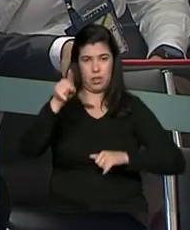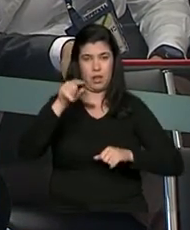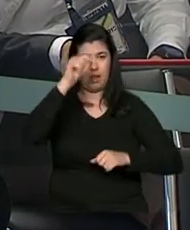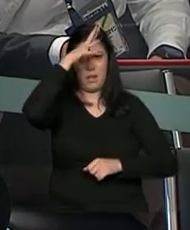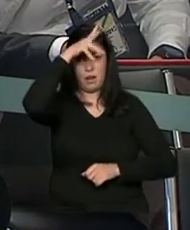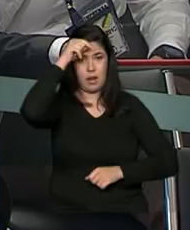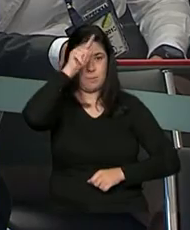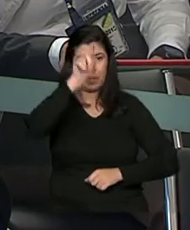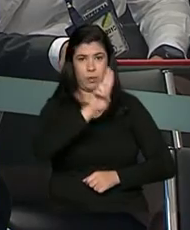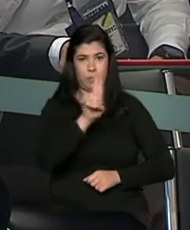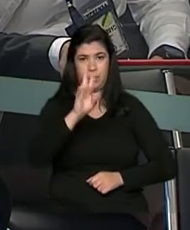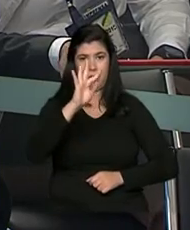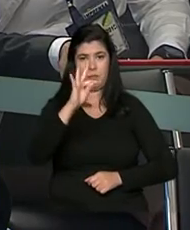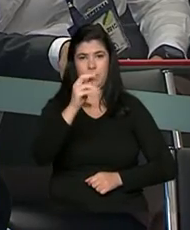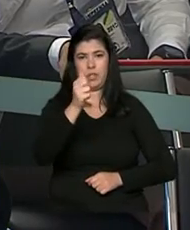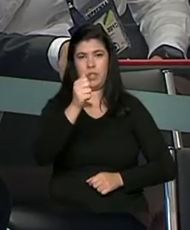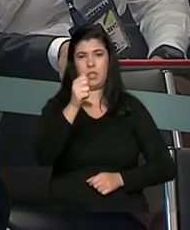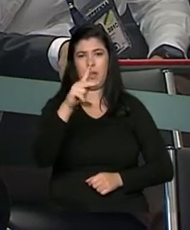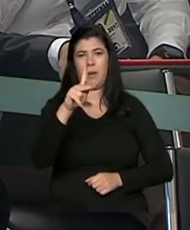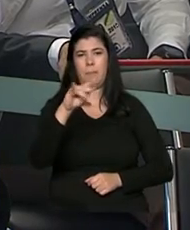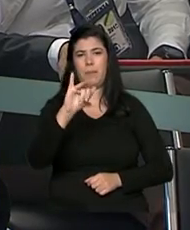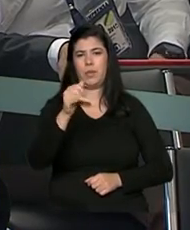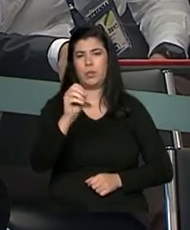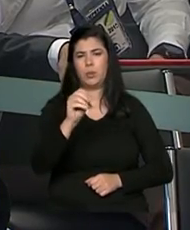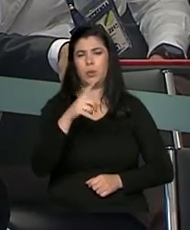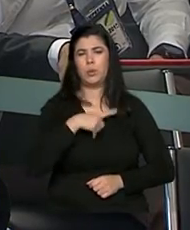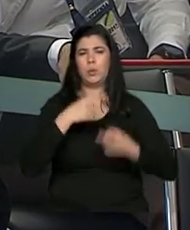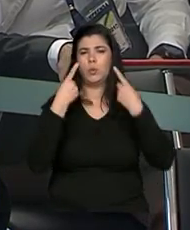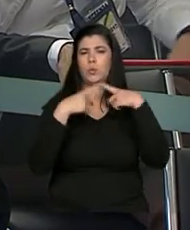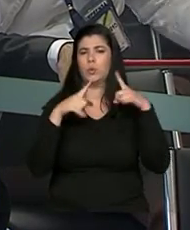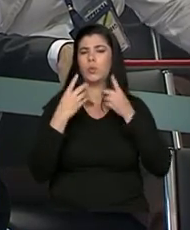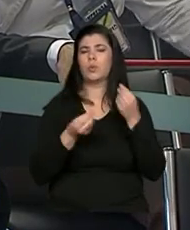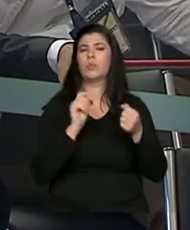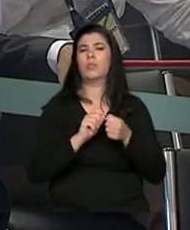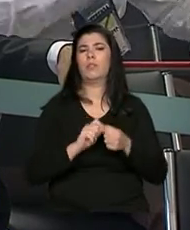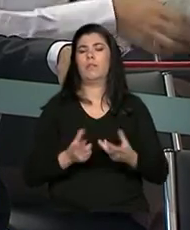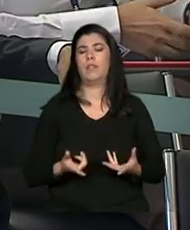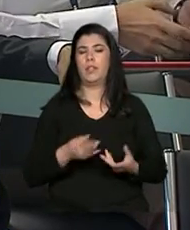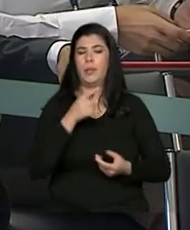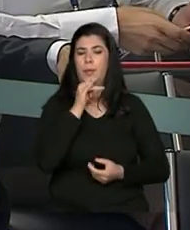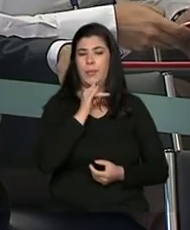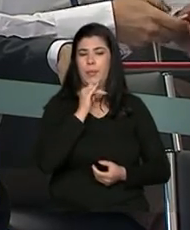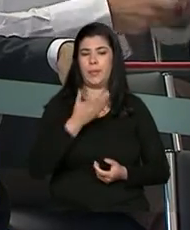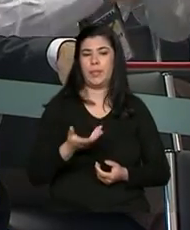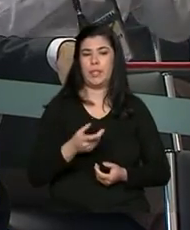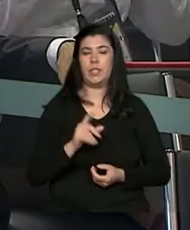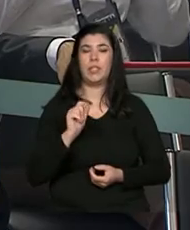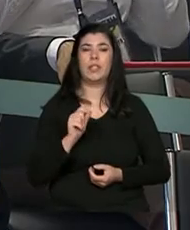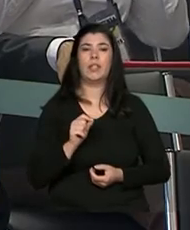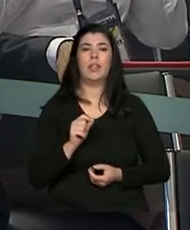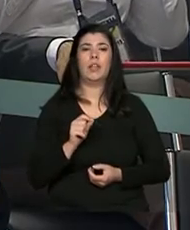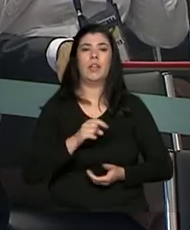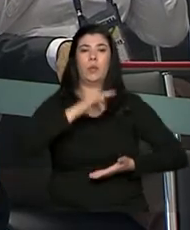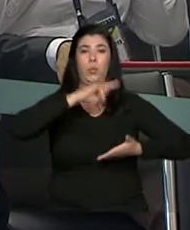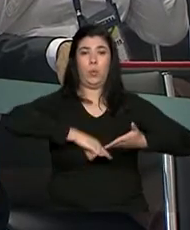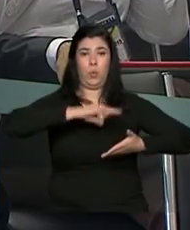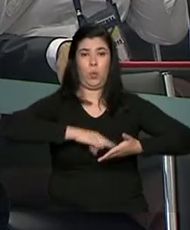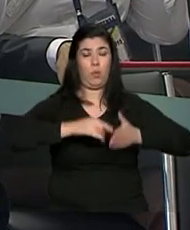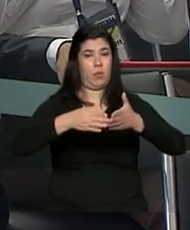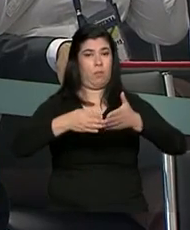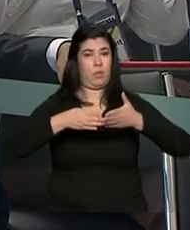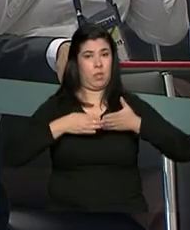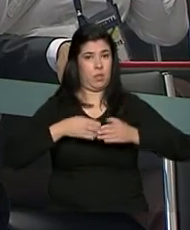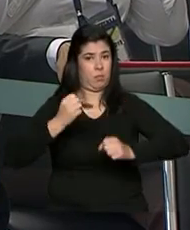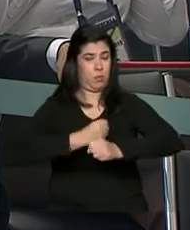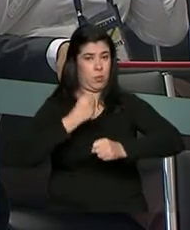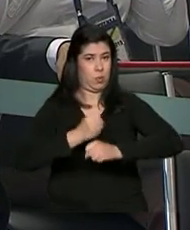é um uma das críticas que se fazia era justamente o licenciamento de etapa de são luiz do